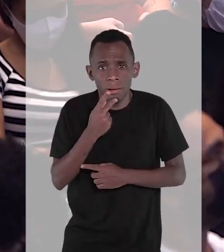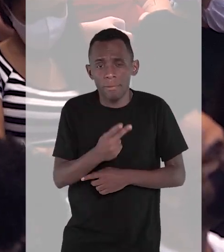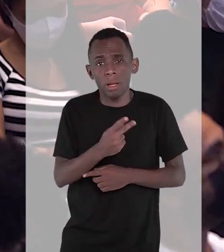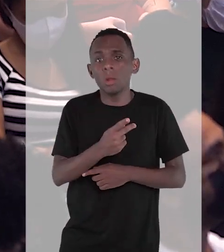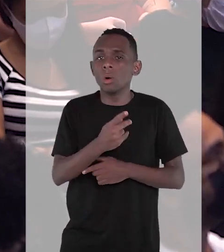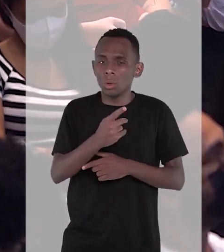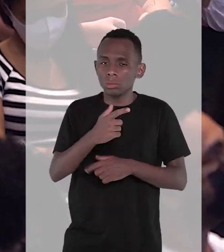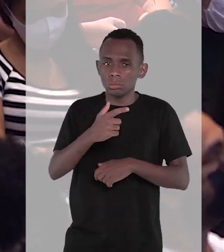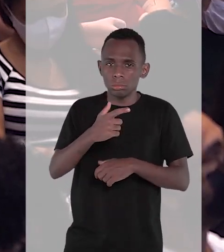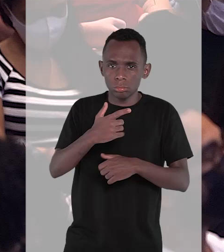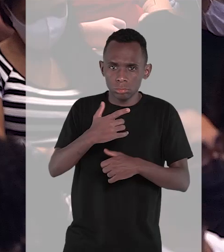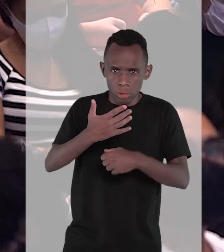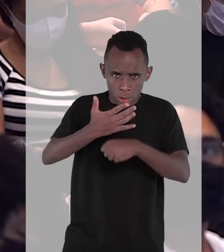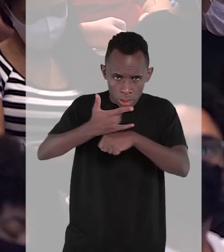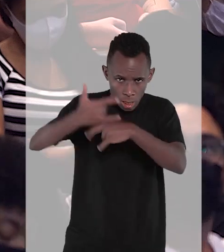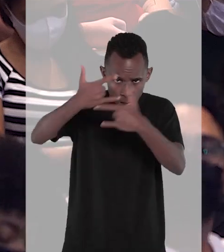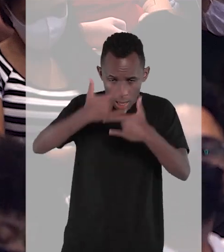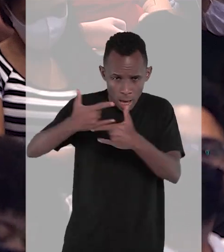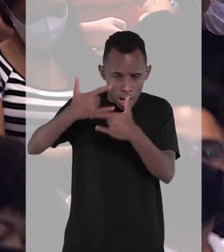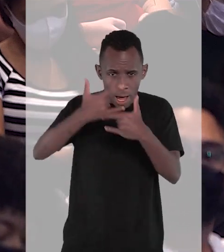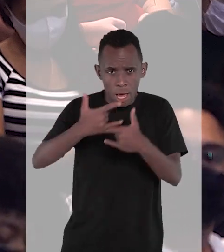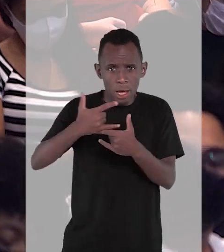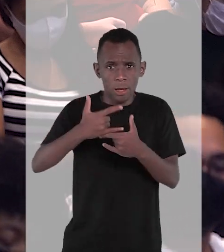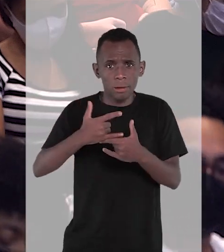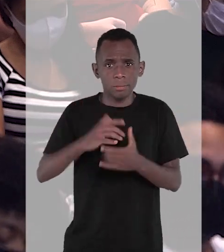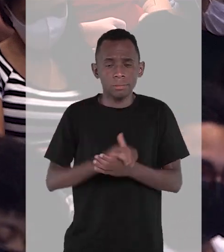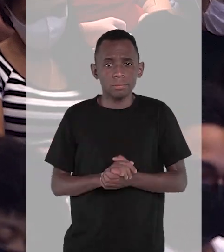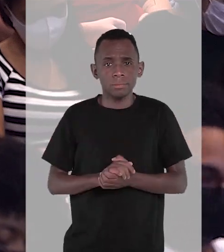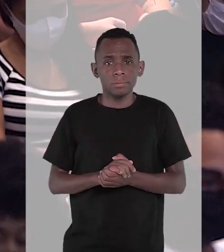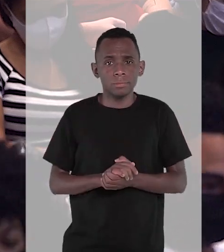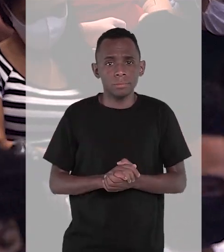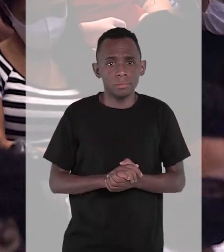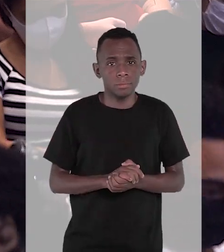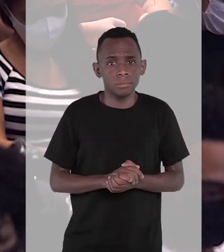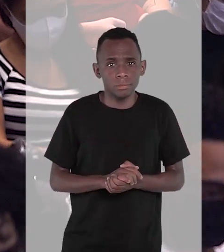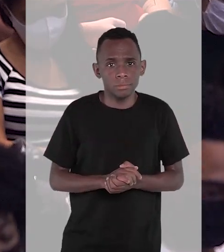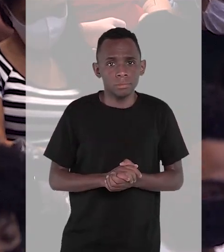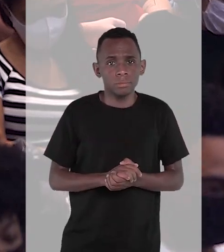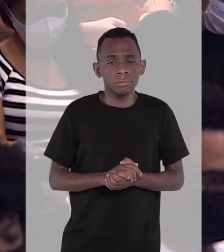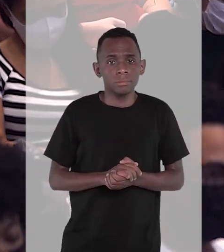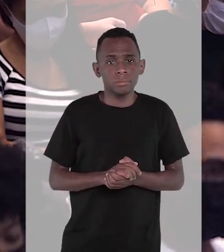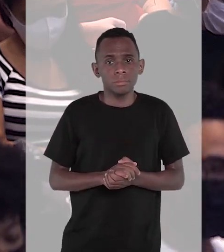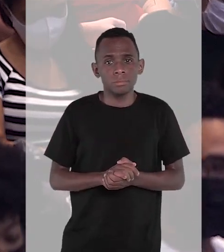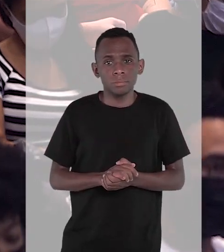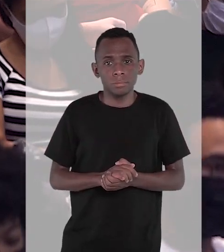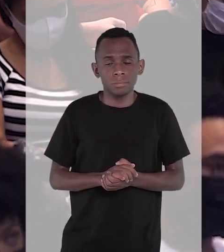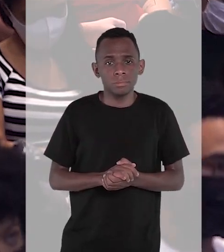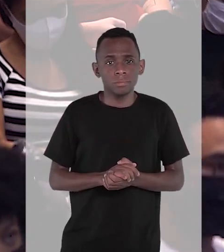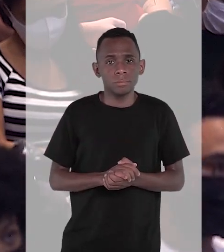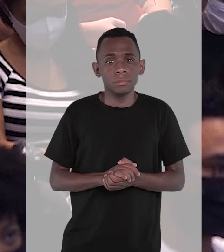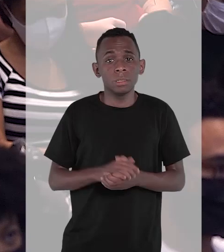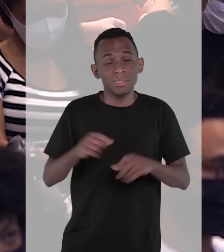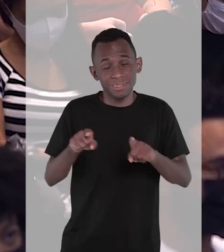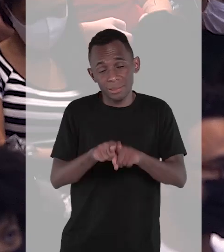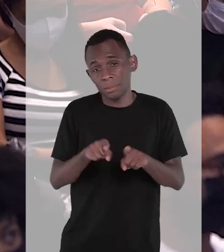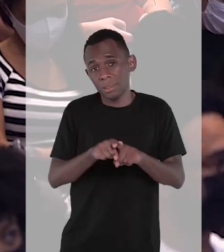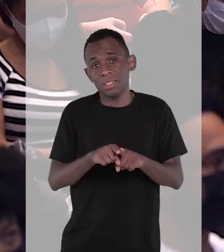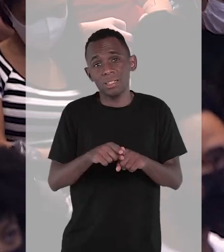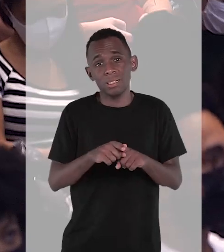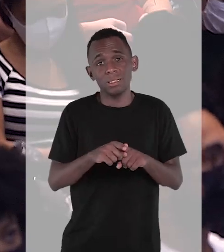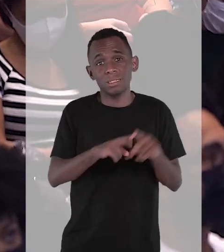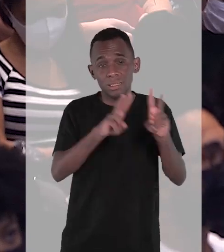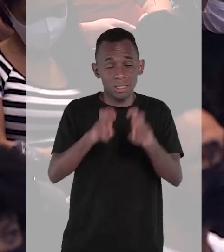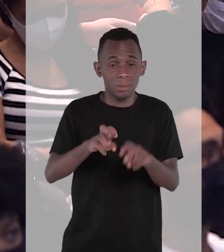falou nas suas lives, né? Tinha, na época até com o Aldir Blanc, né? Quando ele faleceu em 20, você falou até da